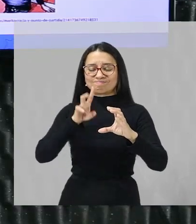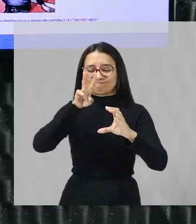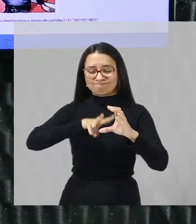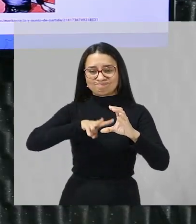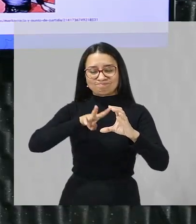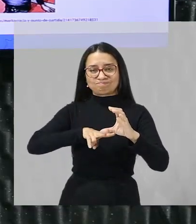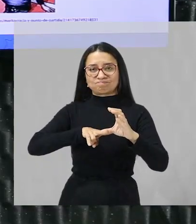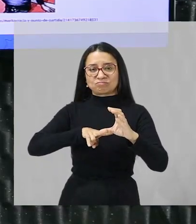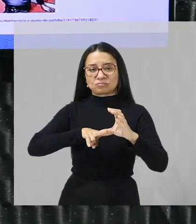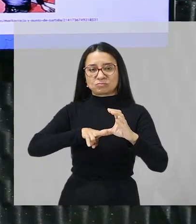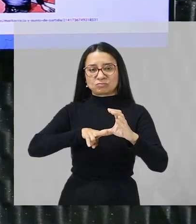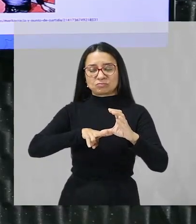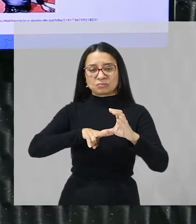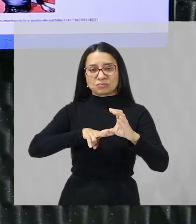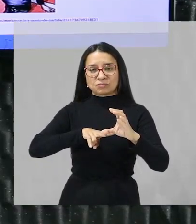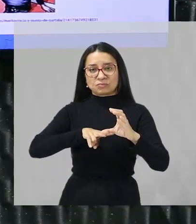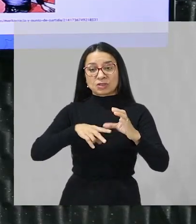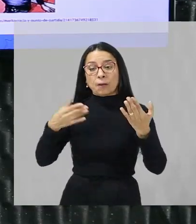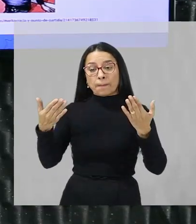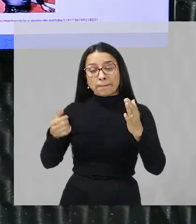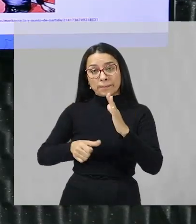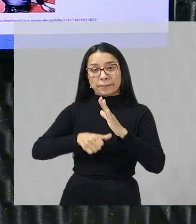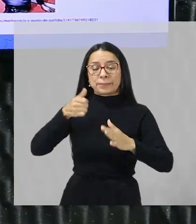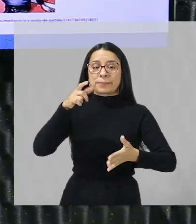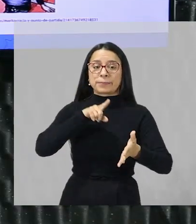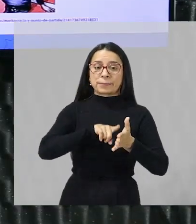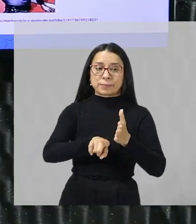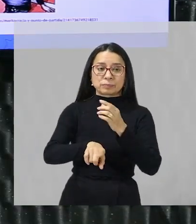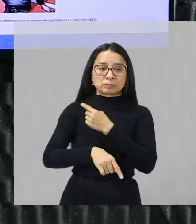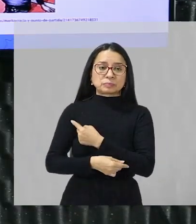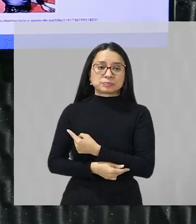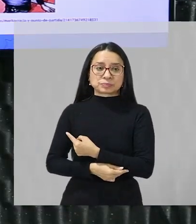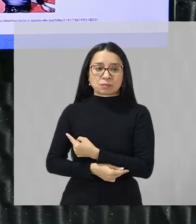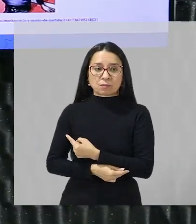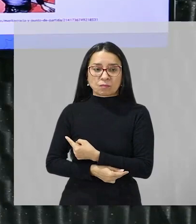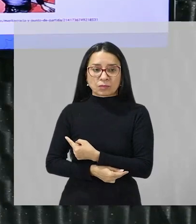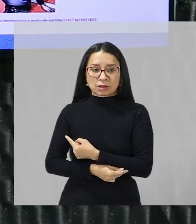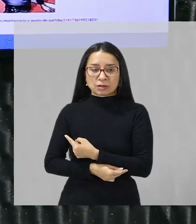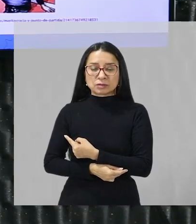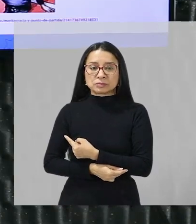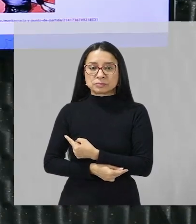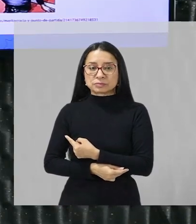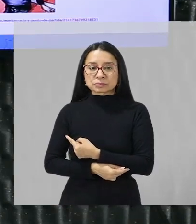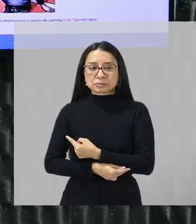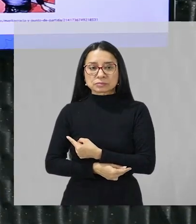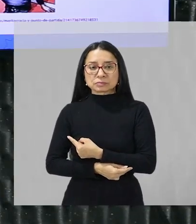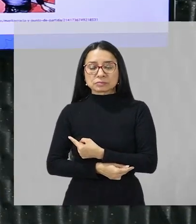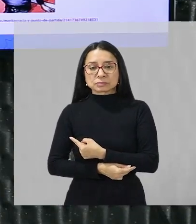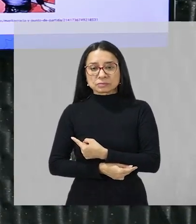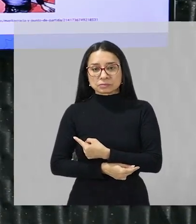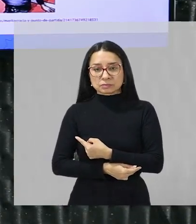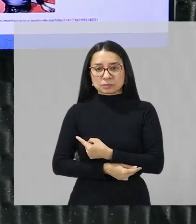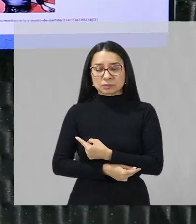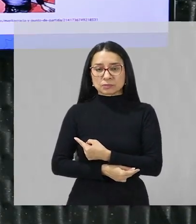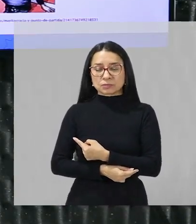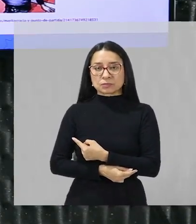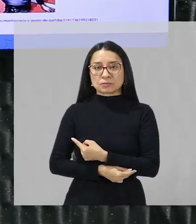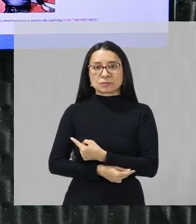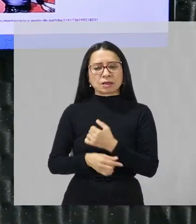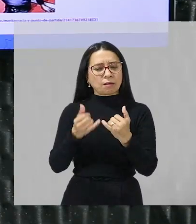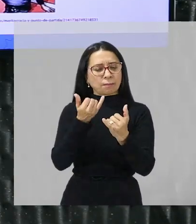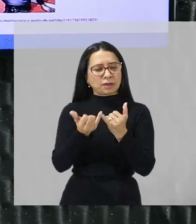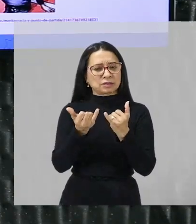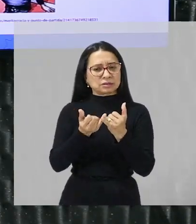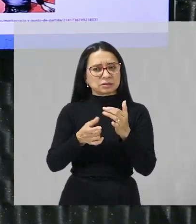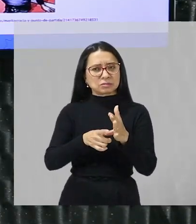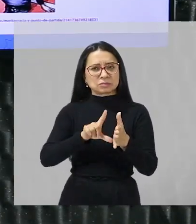gênero. Aí quando a gente fala disso, a gente fala da desigualdade entre quem e quem? Entre homem e mulher. E também o mercado de trabalho.